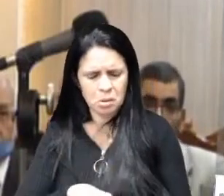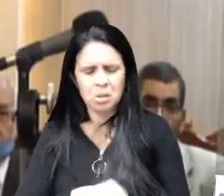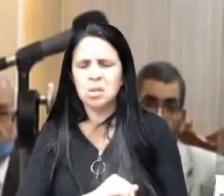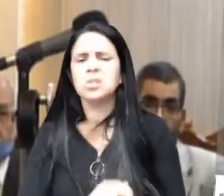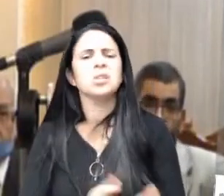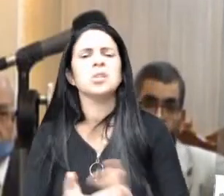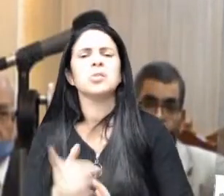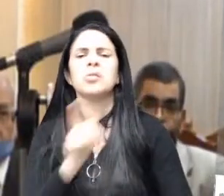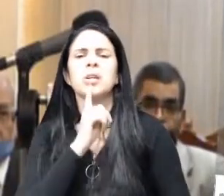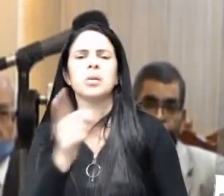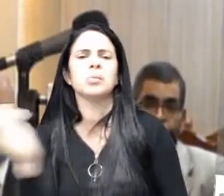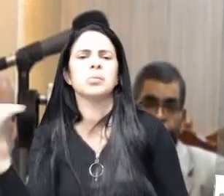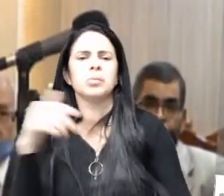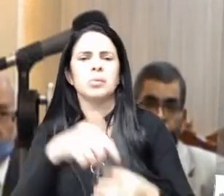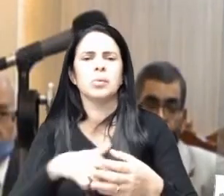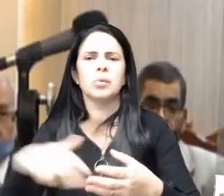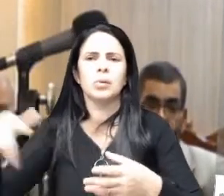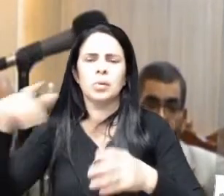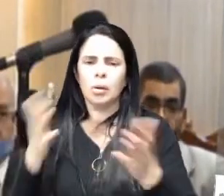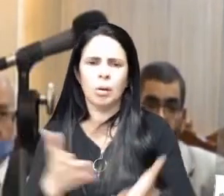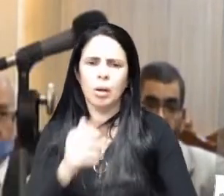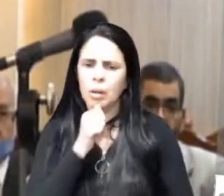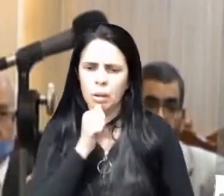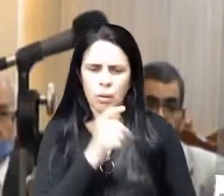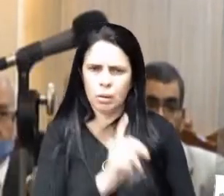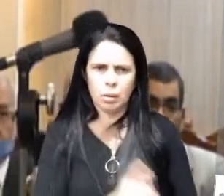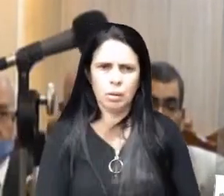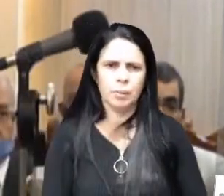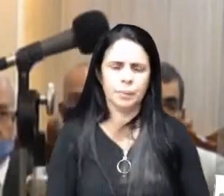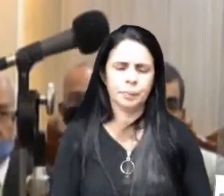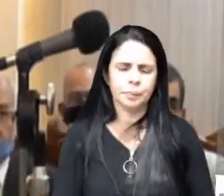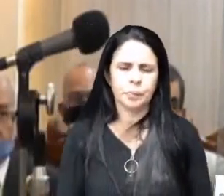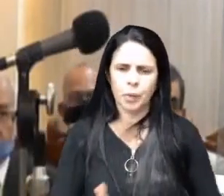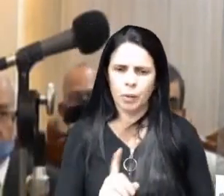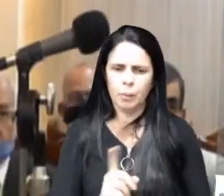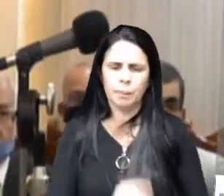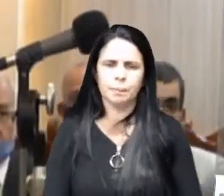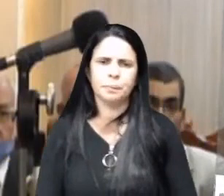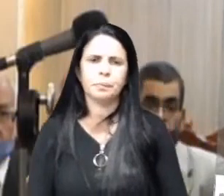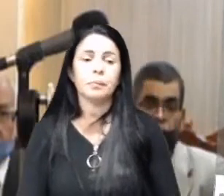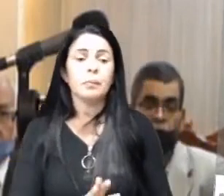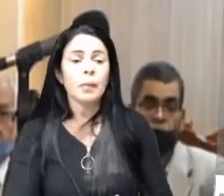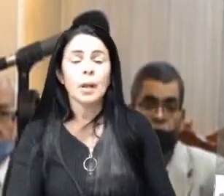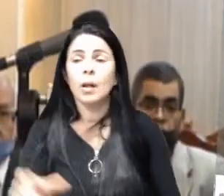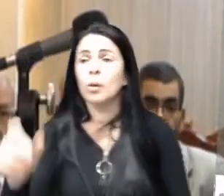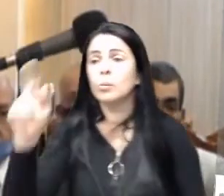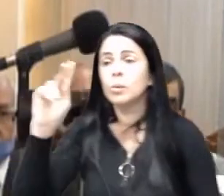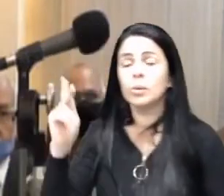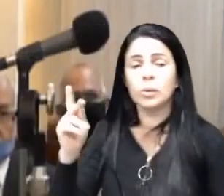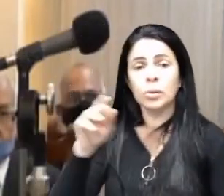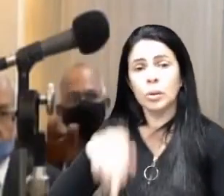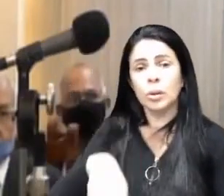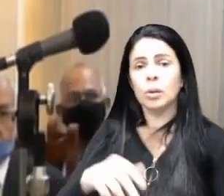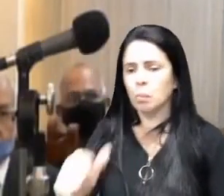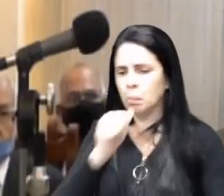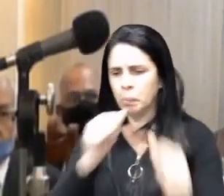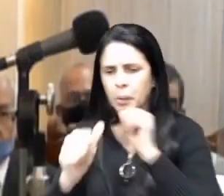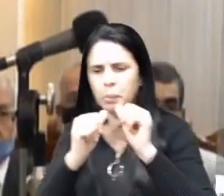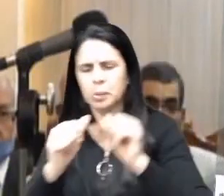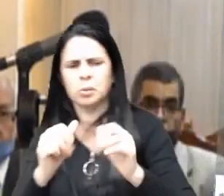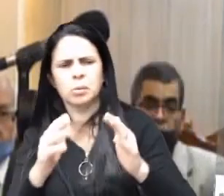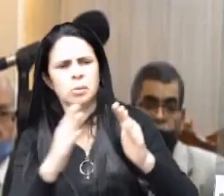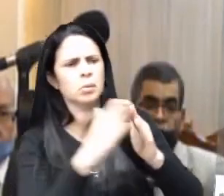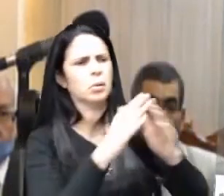não. Glória a Deus. Está como a história do bêbado? Diz que o bêbado estava na igreja e o pastor pregando.